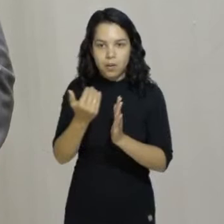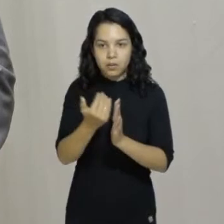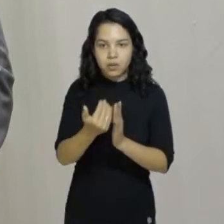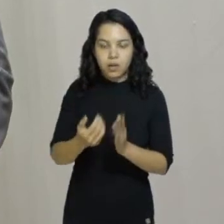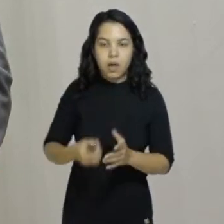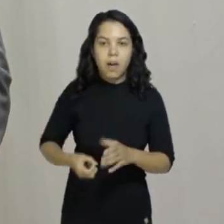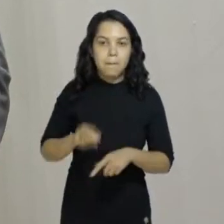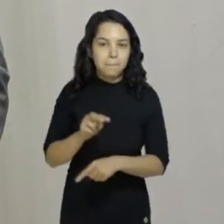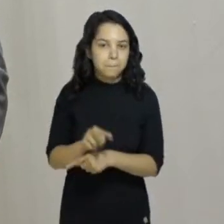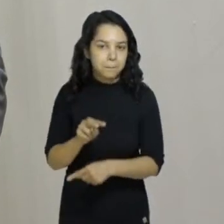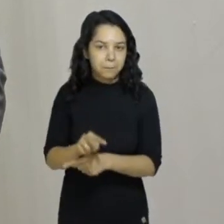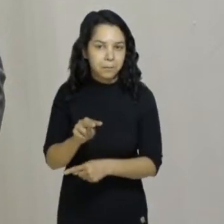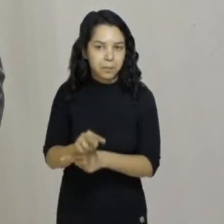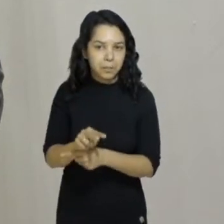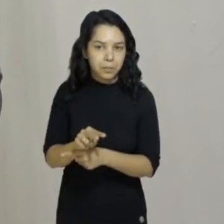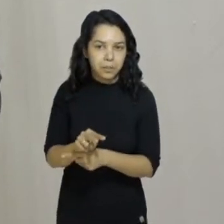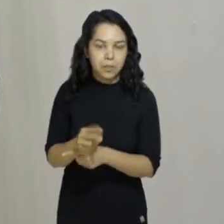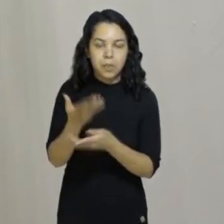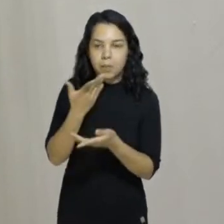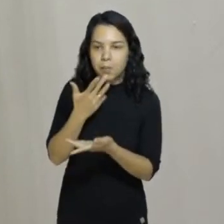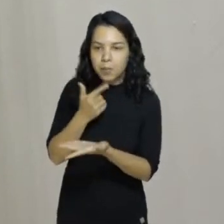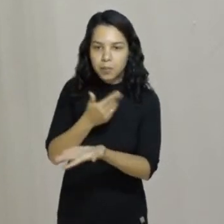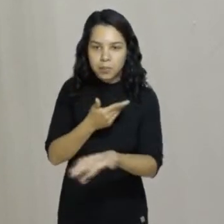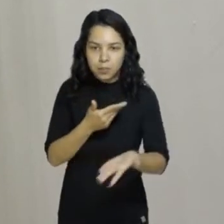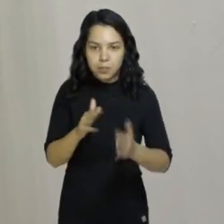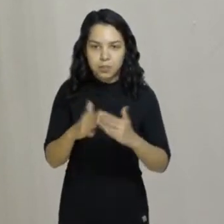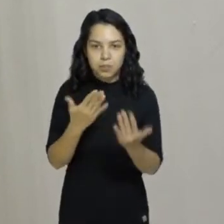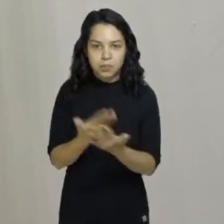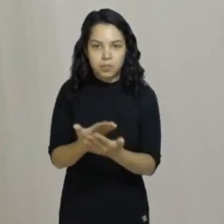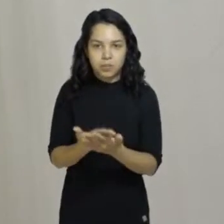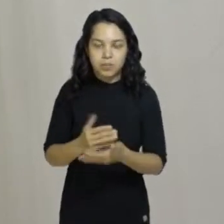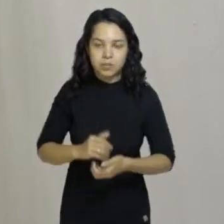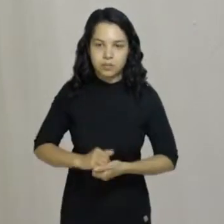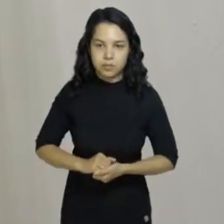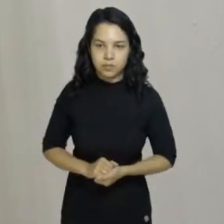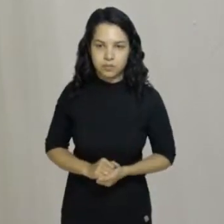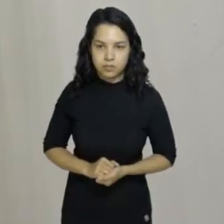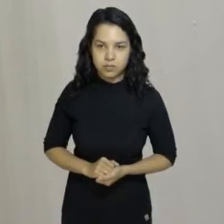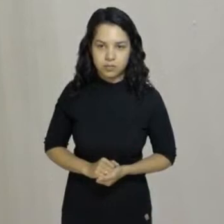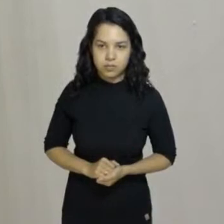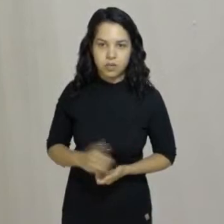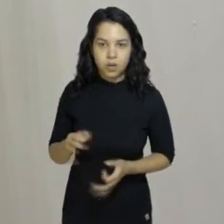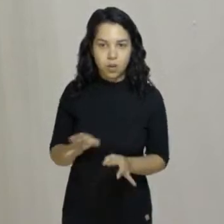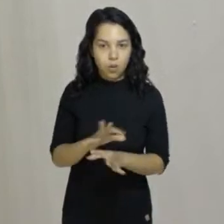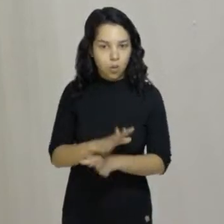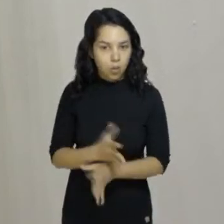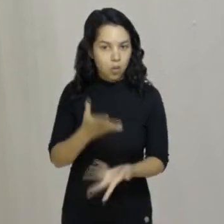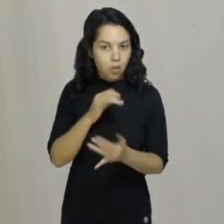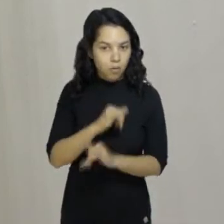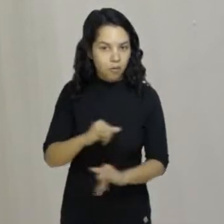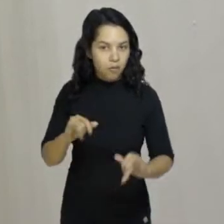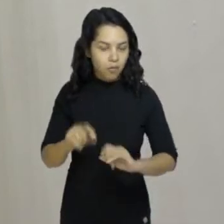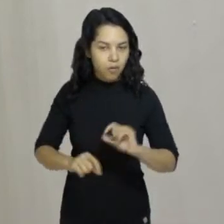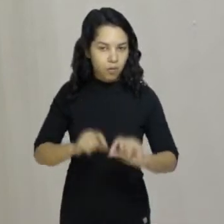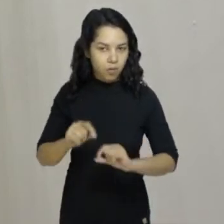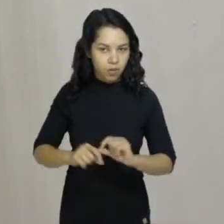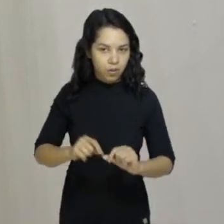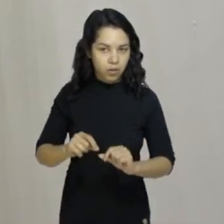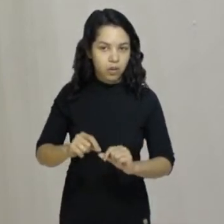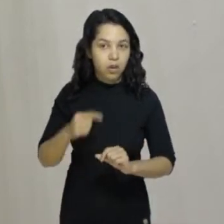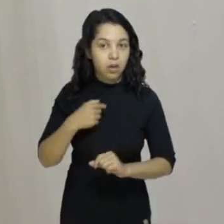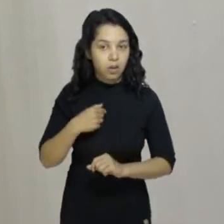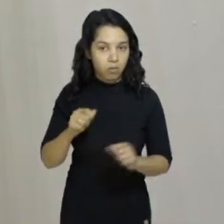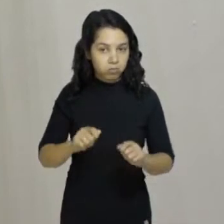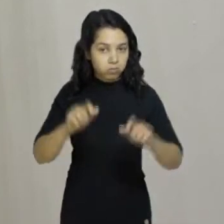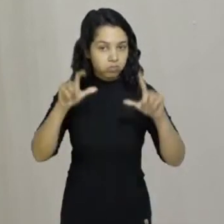proteção das crianças na escola para conclusão eu quero dizer de algo que me chamou